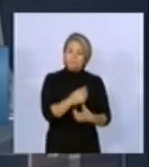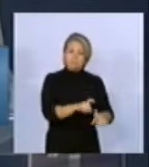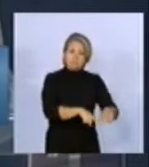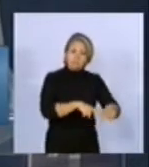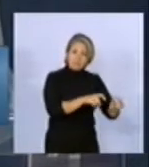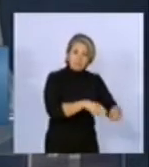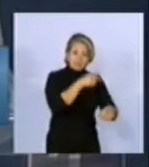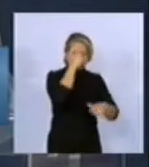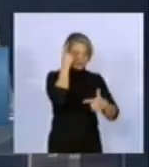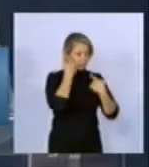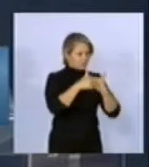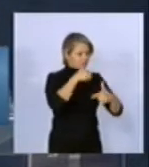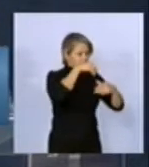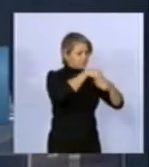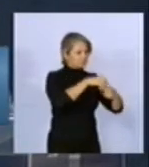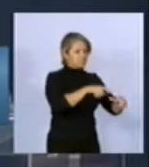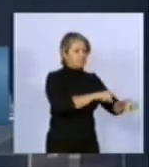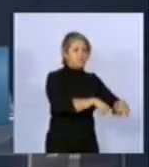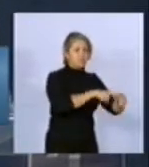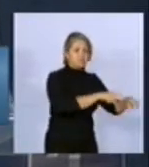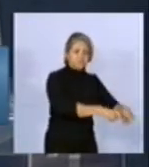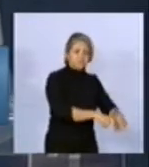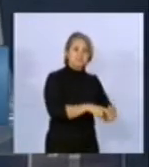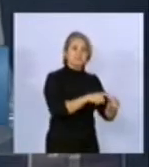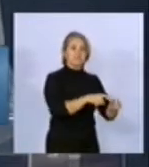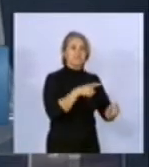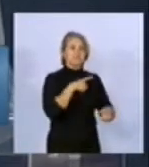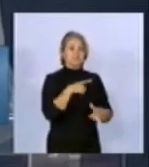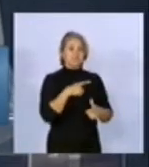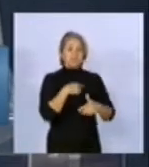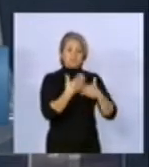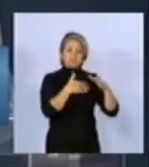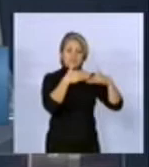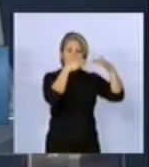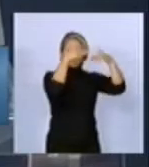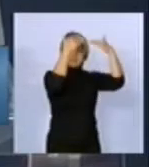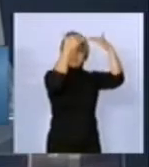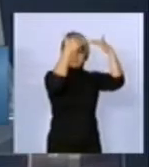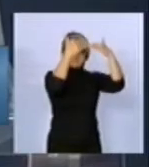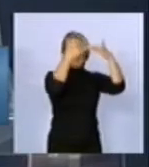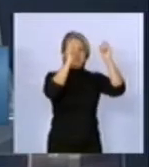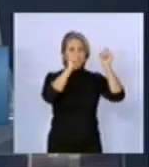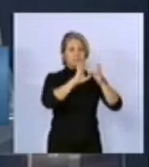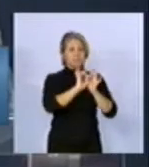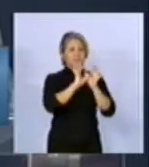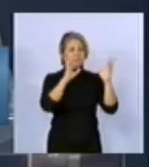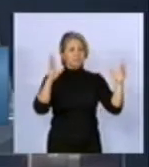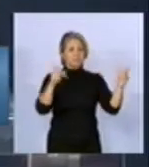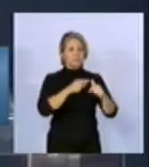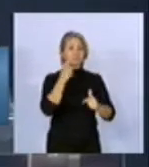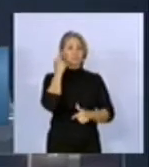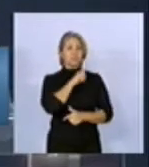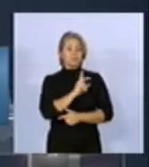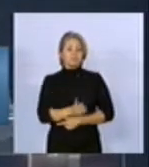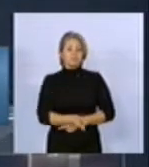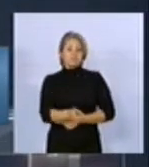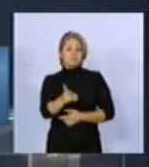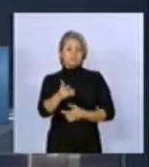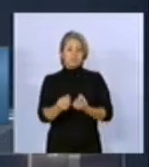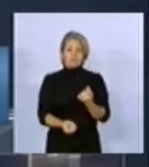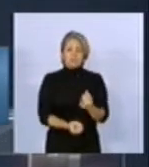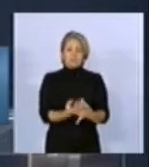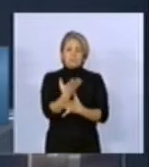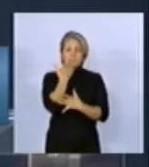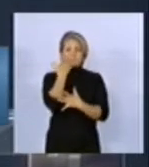aos produtores aos trabalhadores terem a um desenvolvimento que permitisse a todos continuarem na cadeia